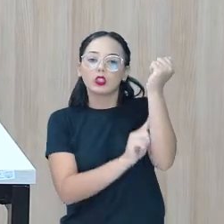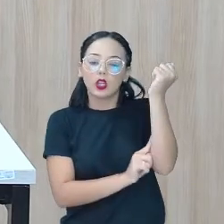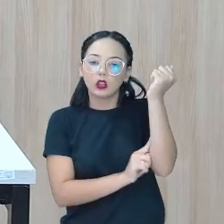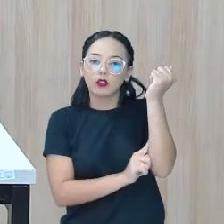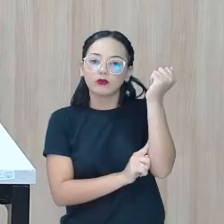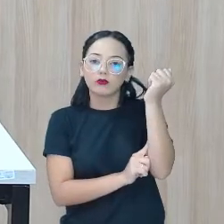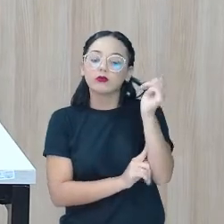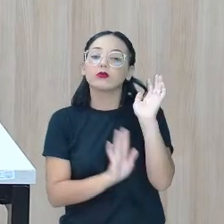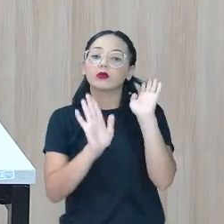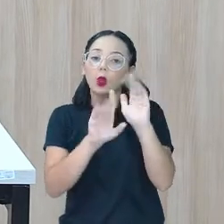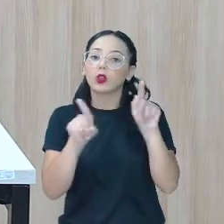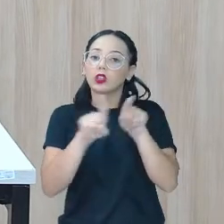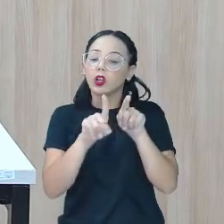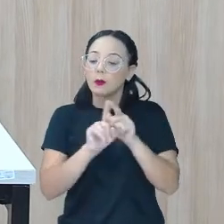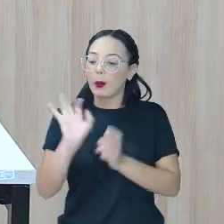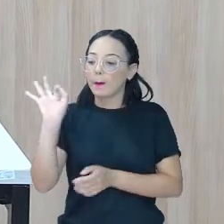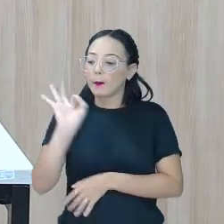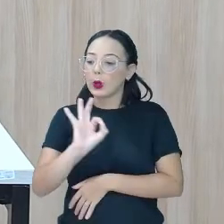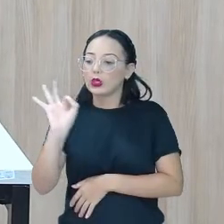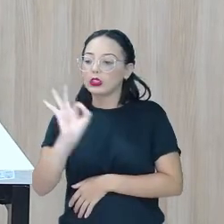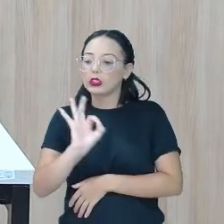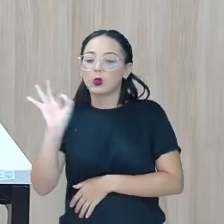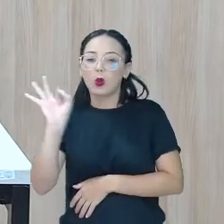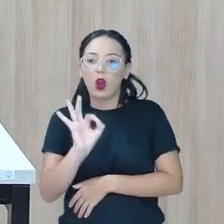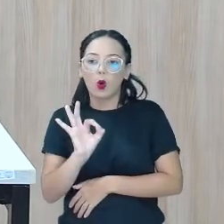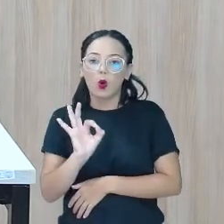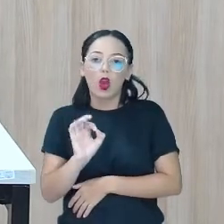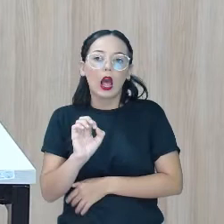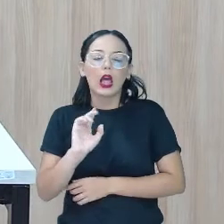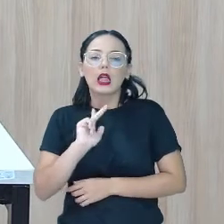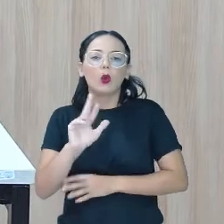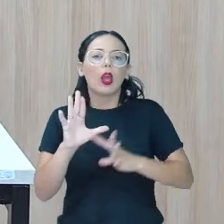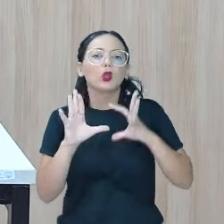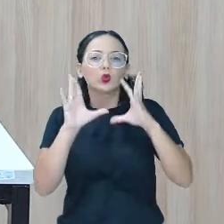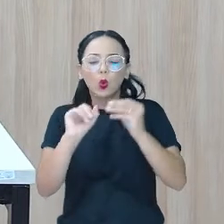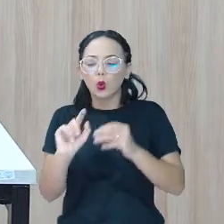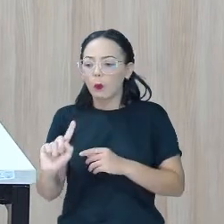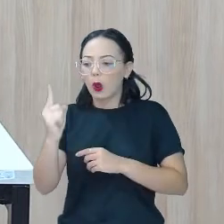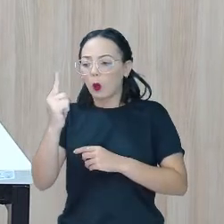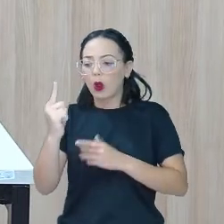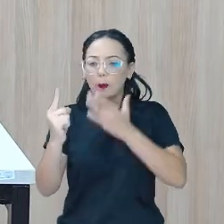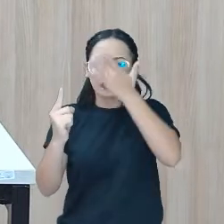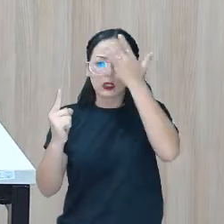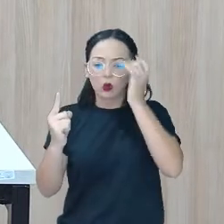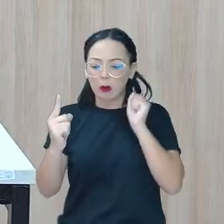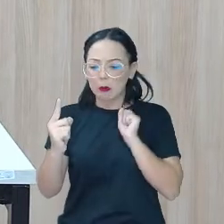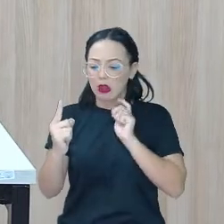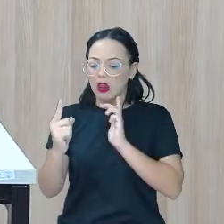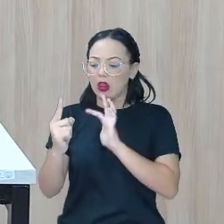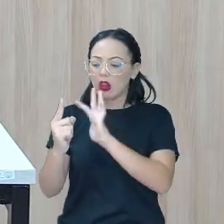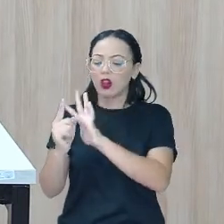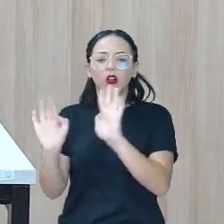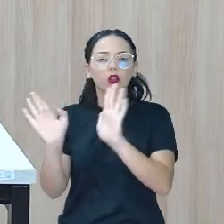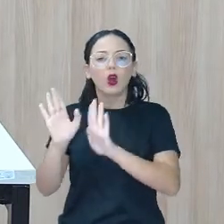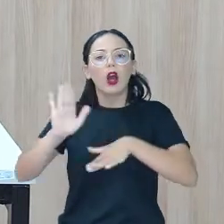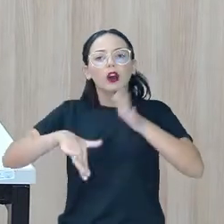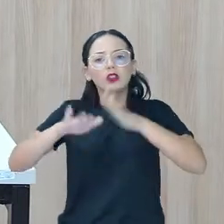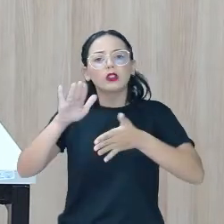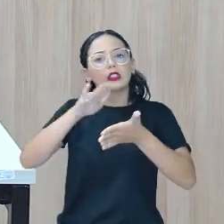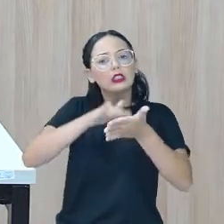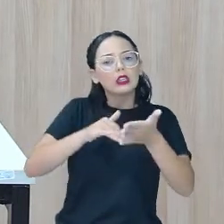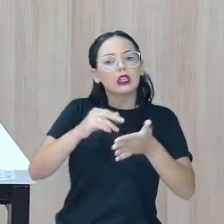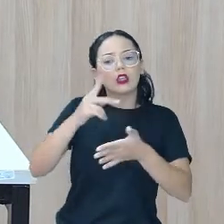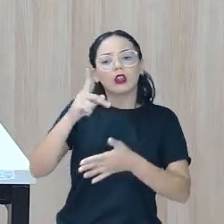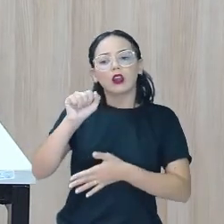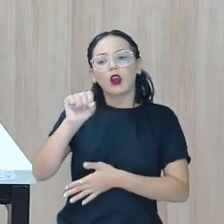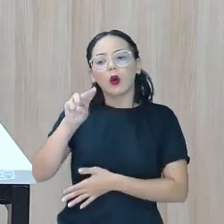Gente, aquele percentual que chega lá não vai todo para uma pessoa. Muitas vezes é retirado o plasma para quem está